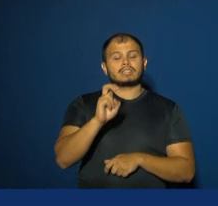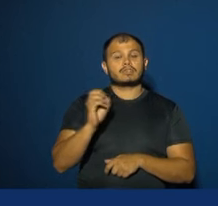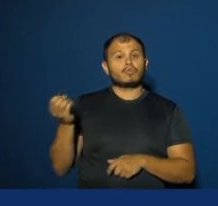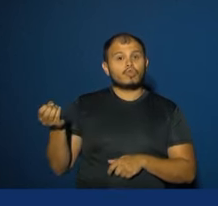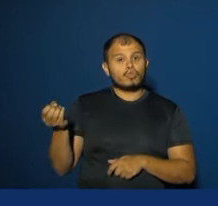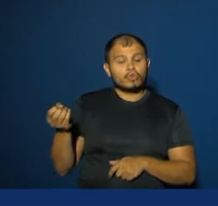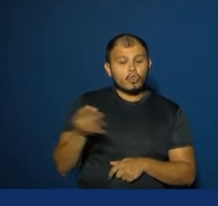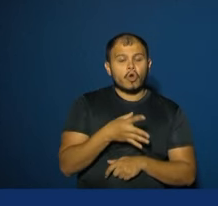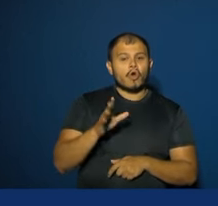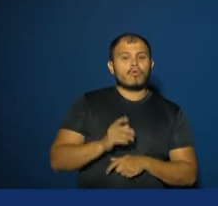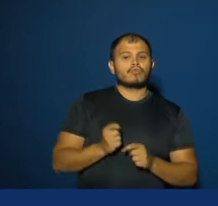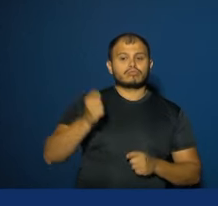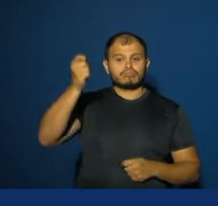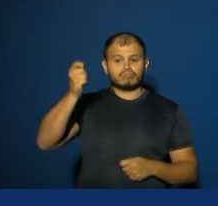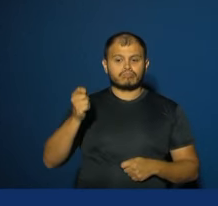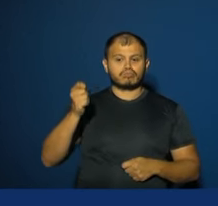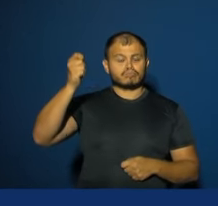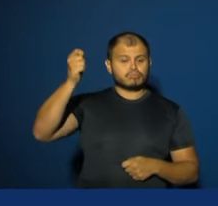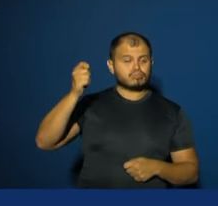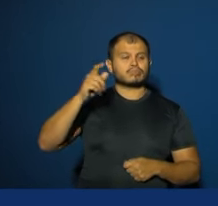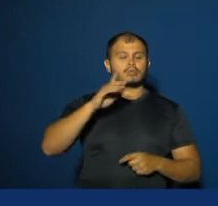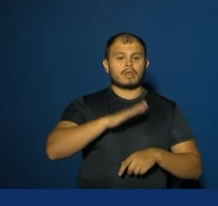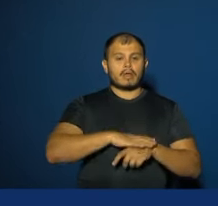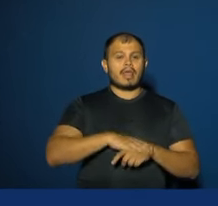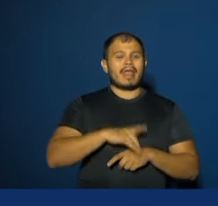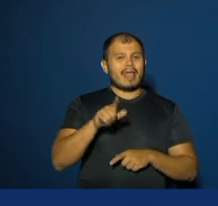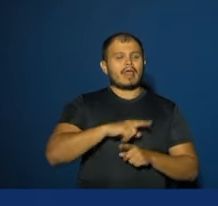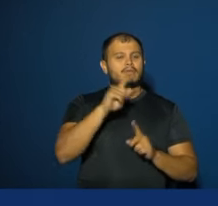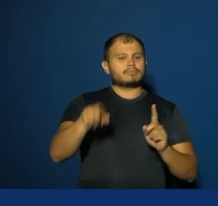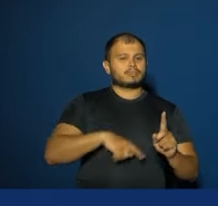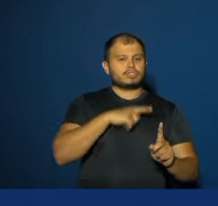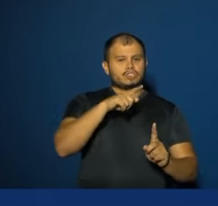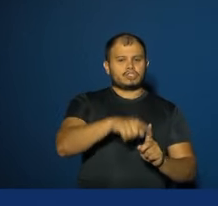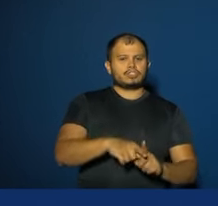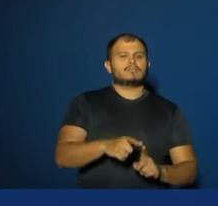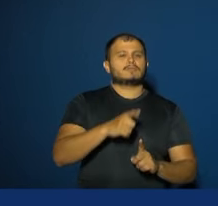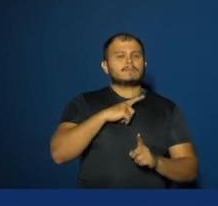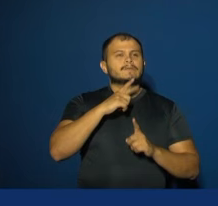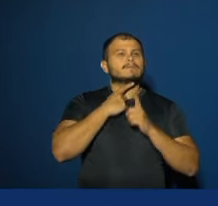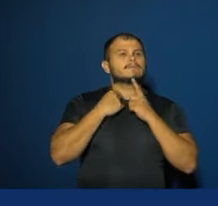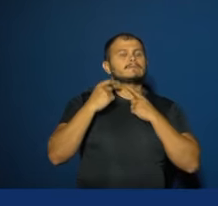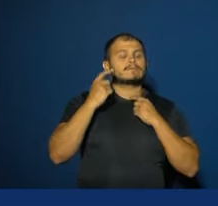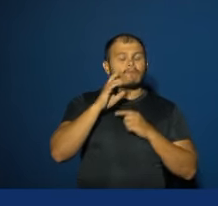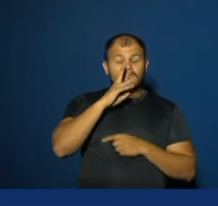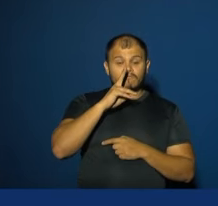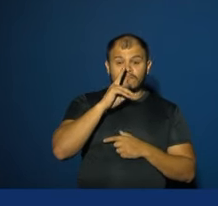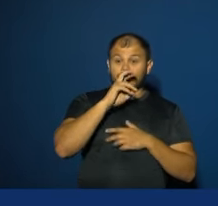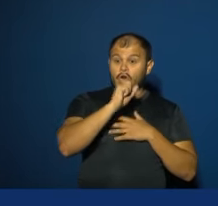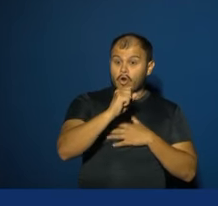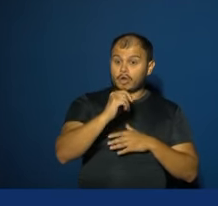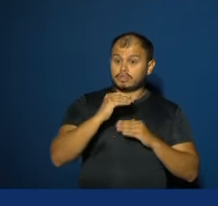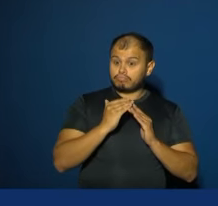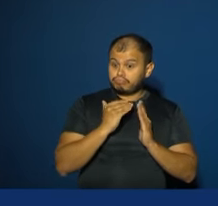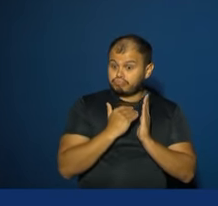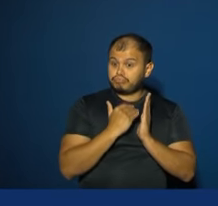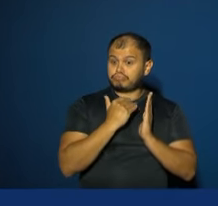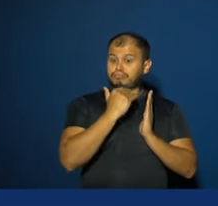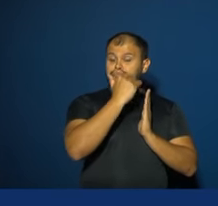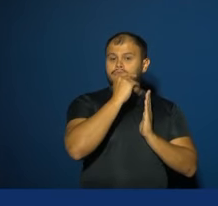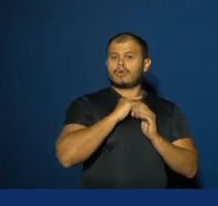leilões é uma meta muito arrojada muito ambiciosa que eu tenho inclusive conversado com o